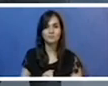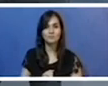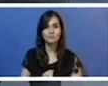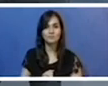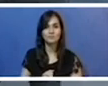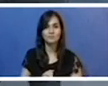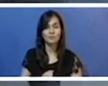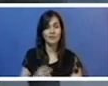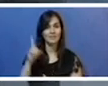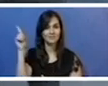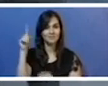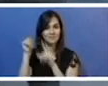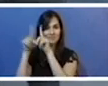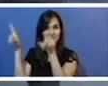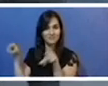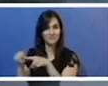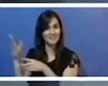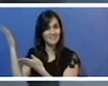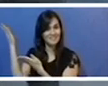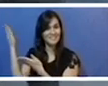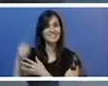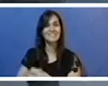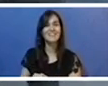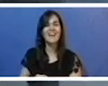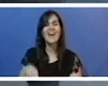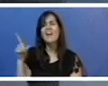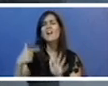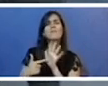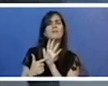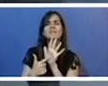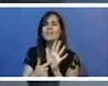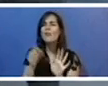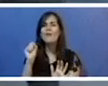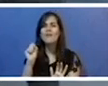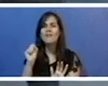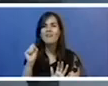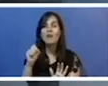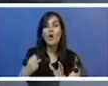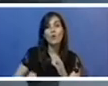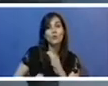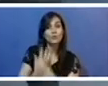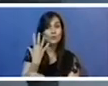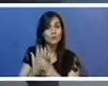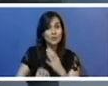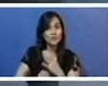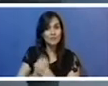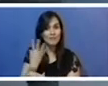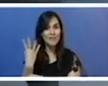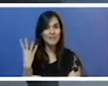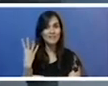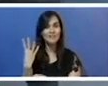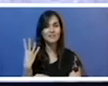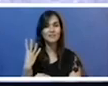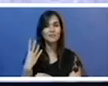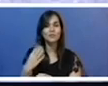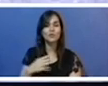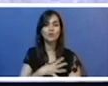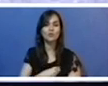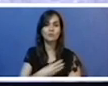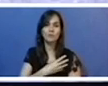Bom, eu mostro, ela representa possivelmente o surgimento dos mamíferos há 200 milhões de